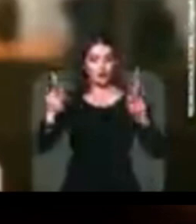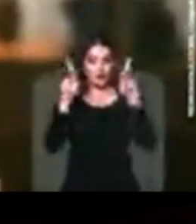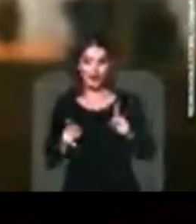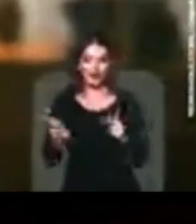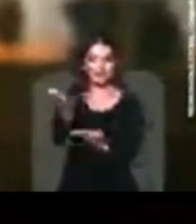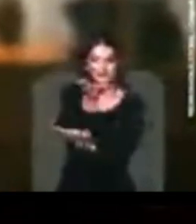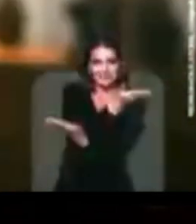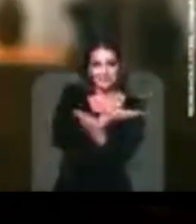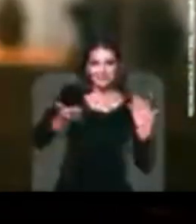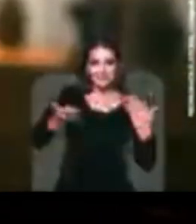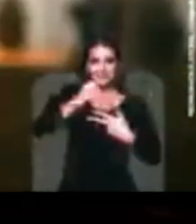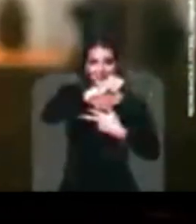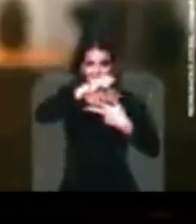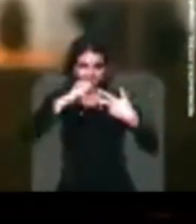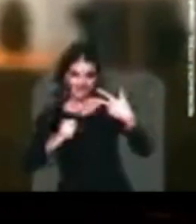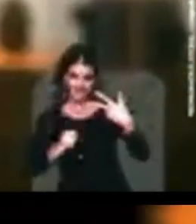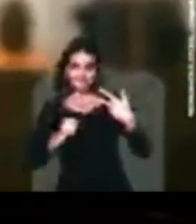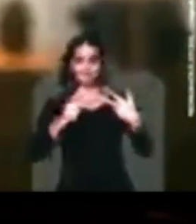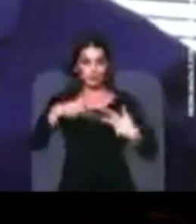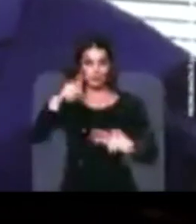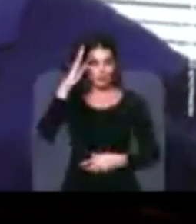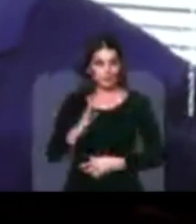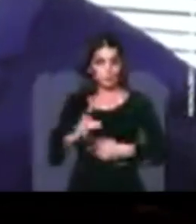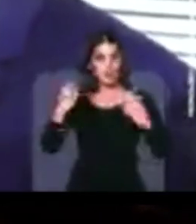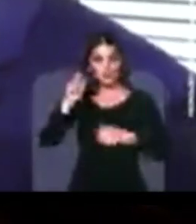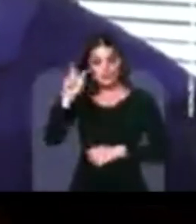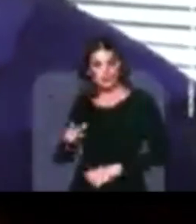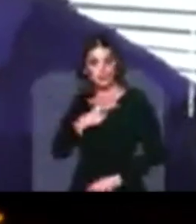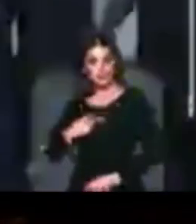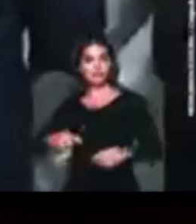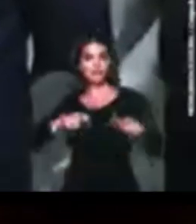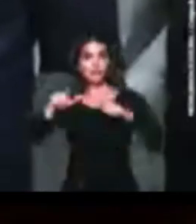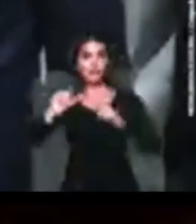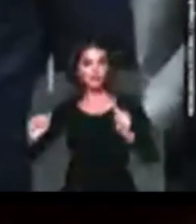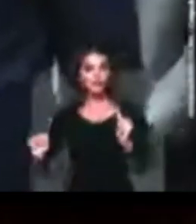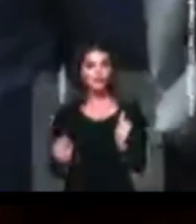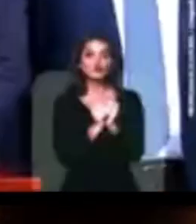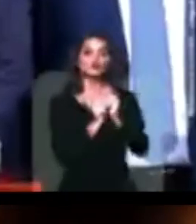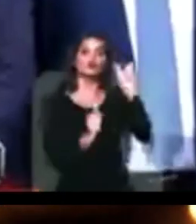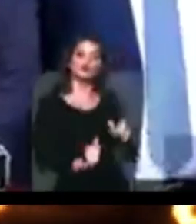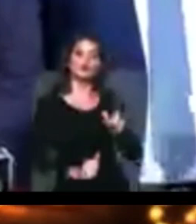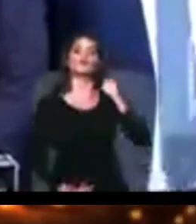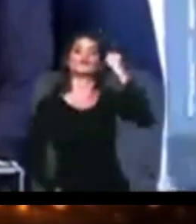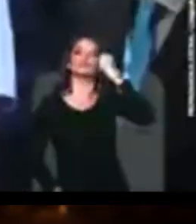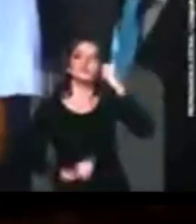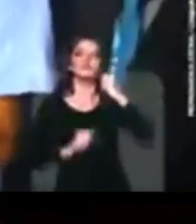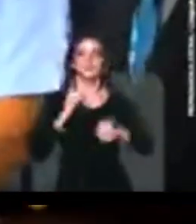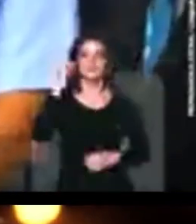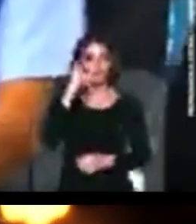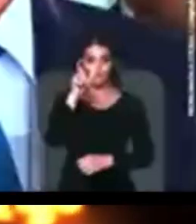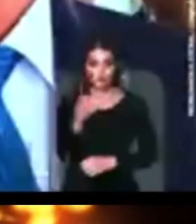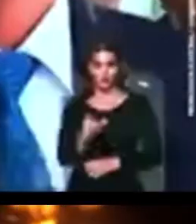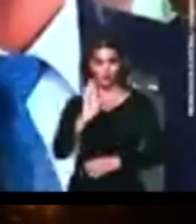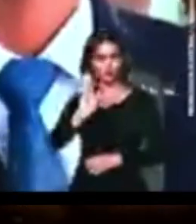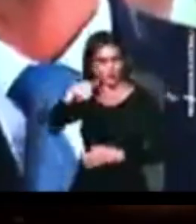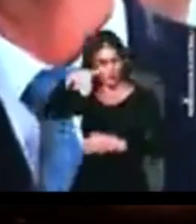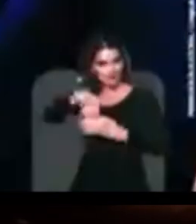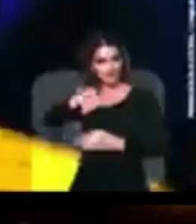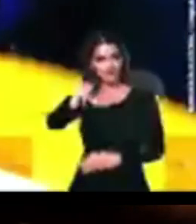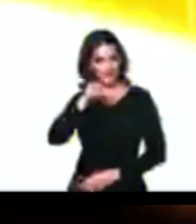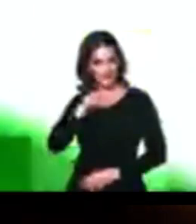de paz e harmonia para o Brasil, precisamos de um presidente que trabalhe junto com os representantes que você